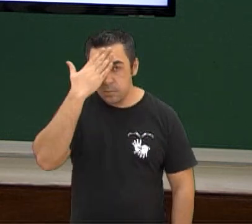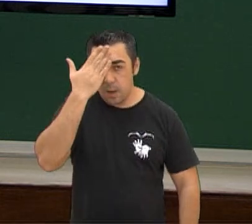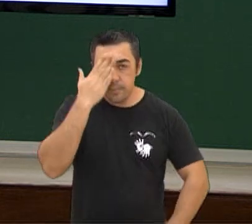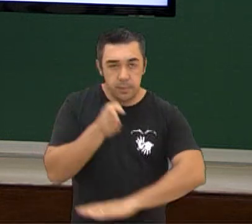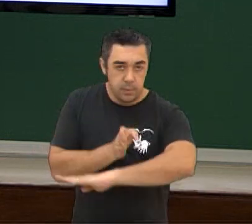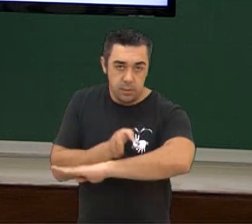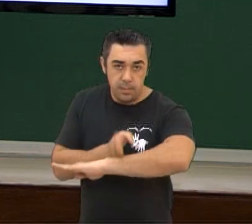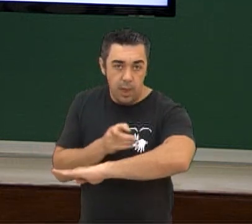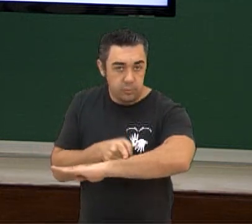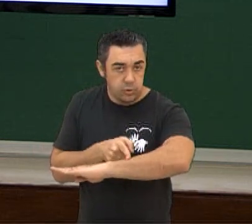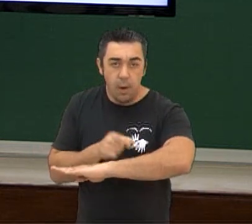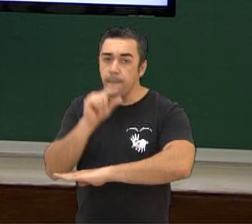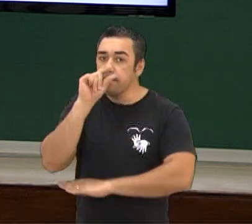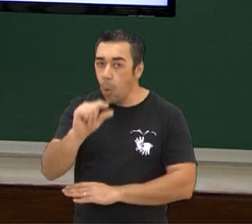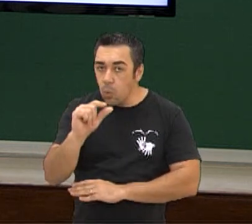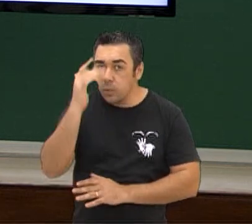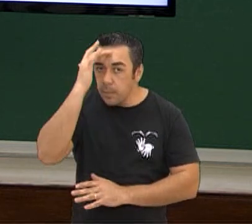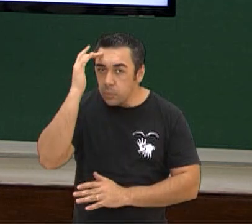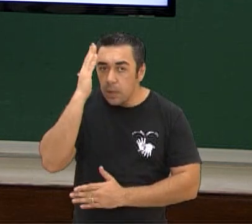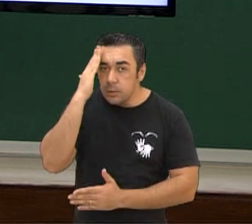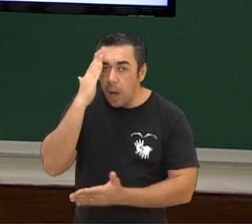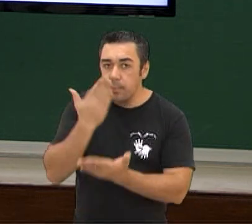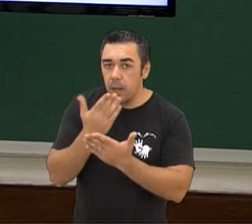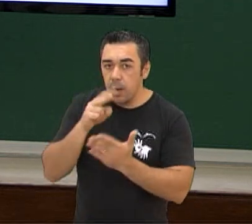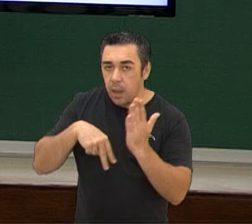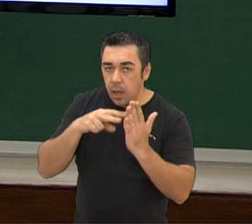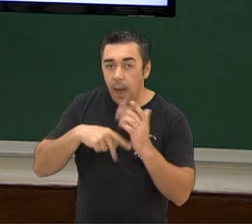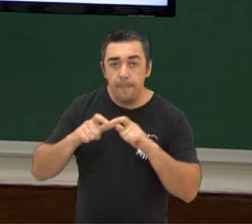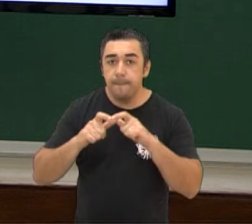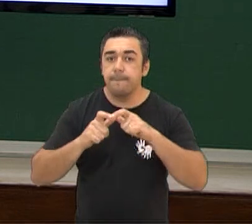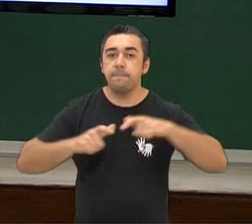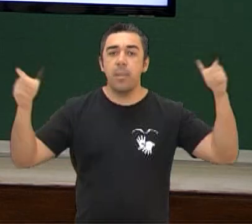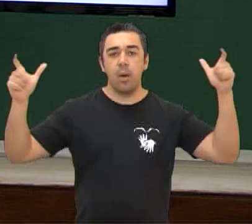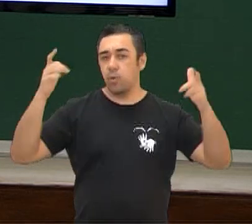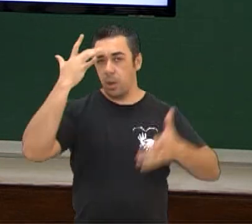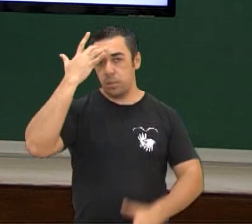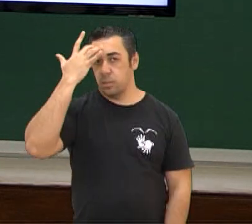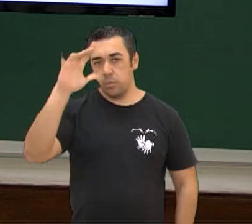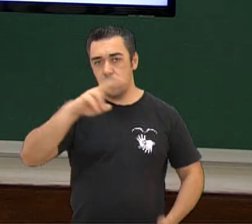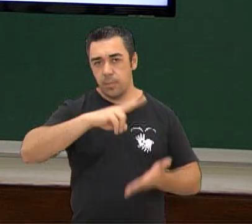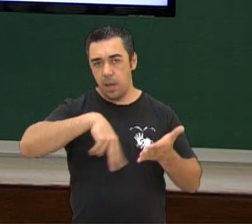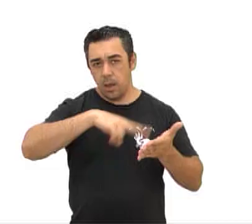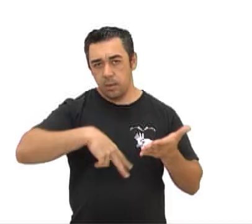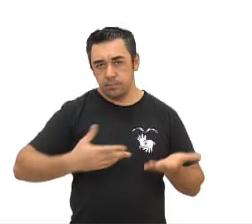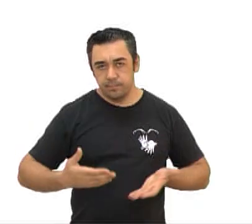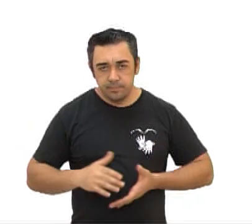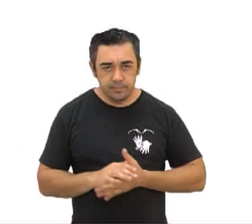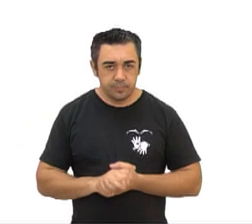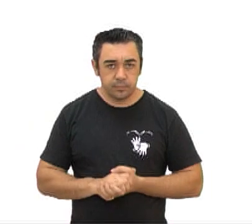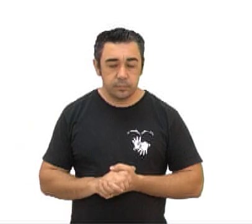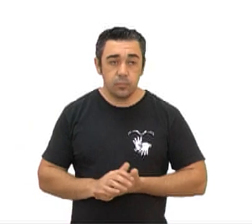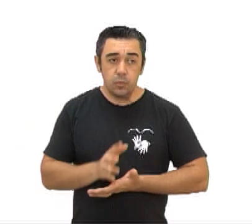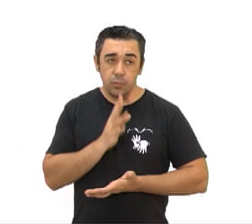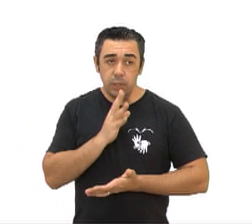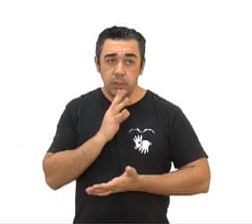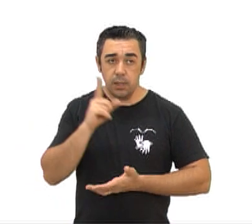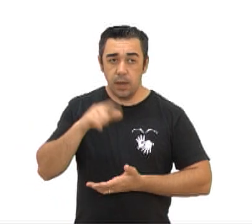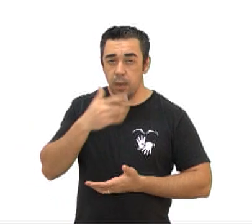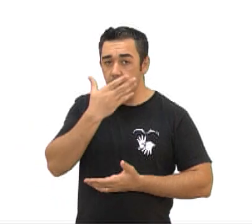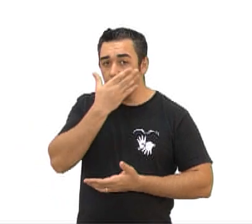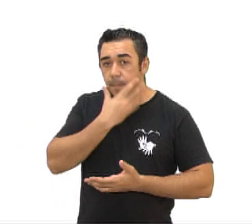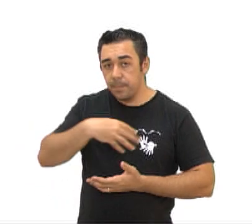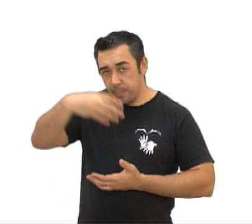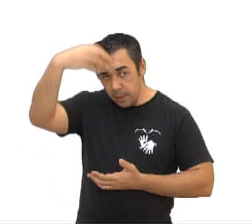nesse período grande parte da população era analfabeta. Então, conhecido como o príncipe